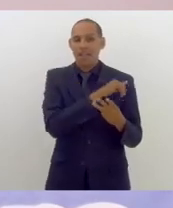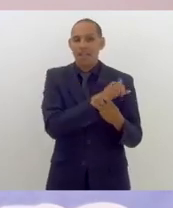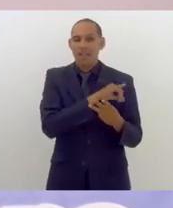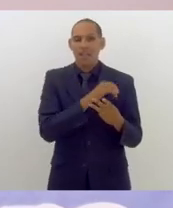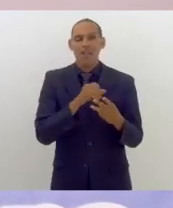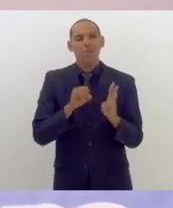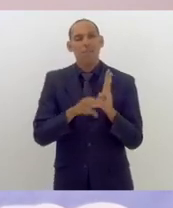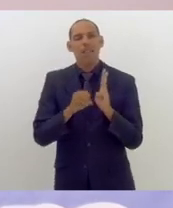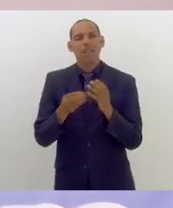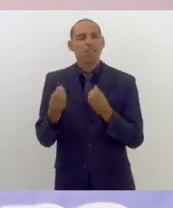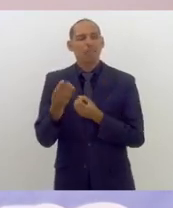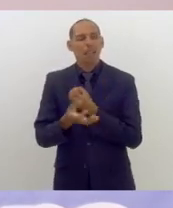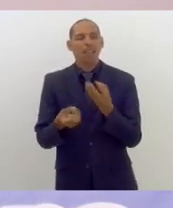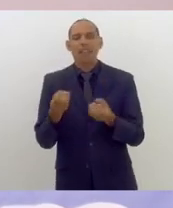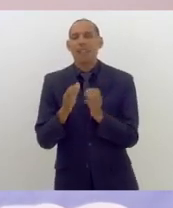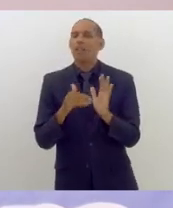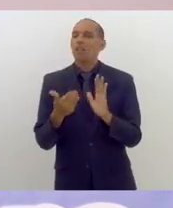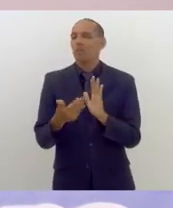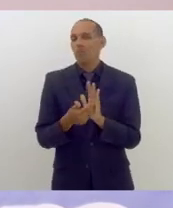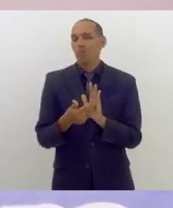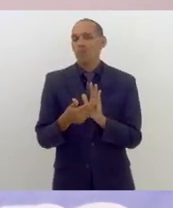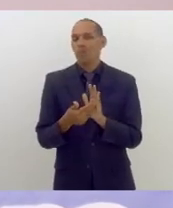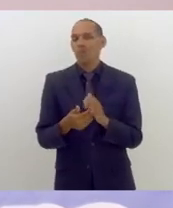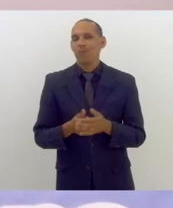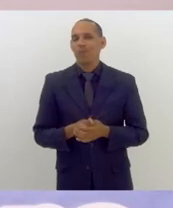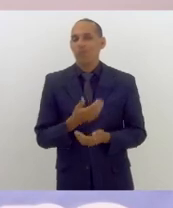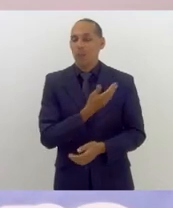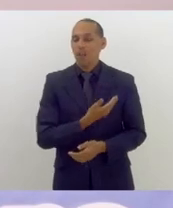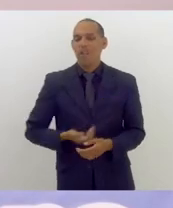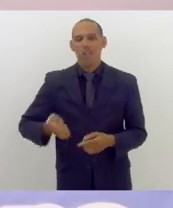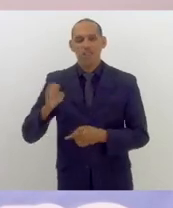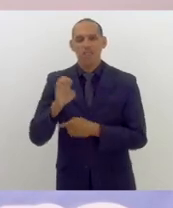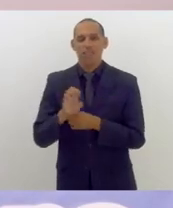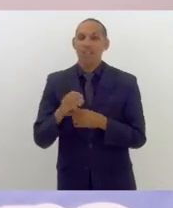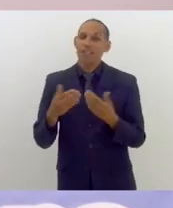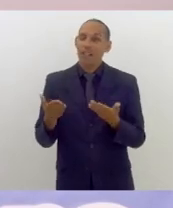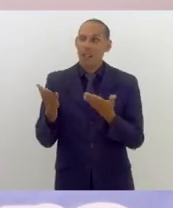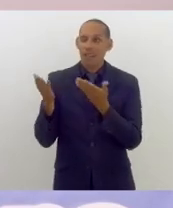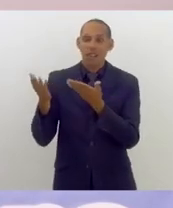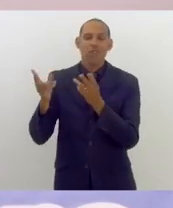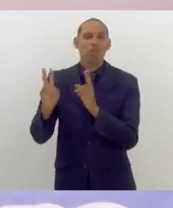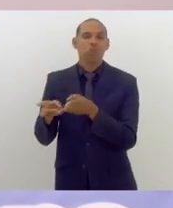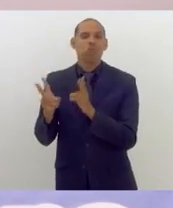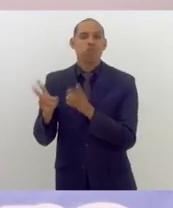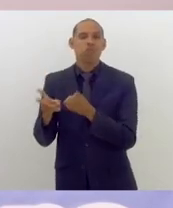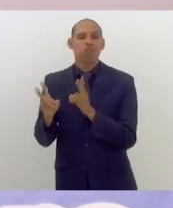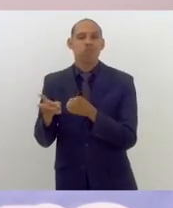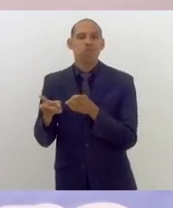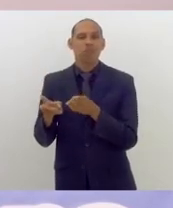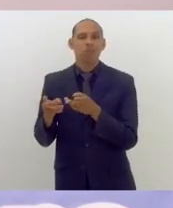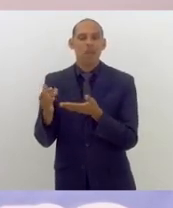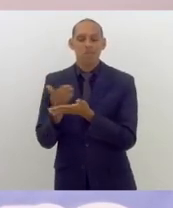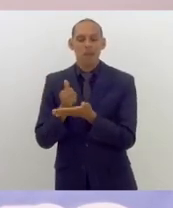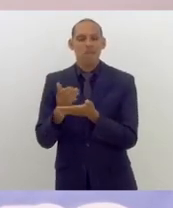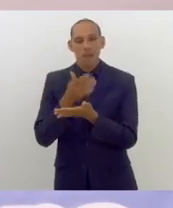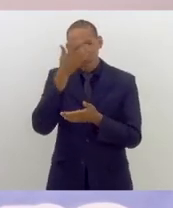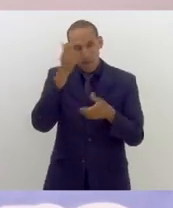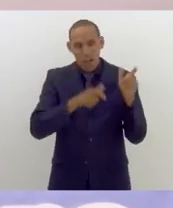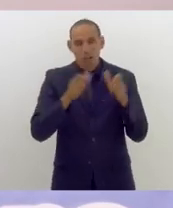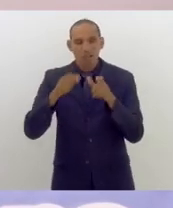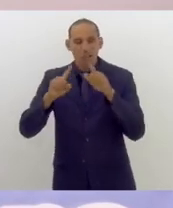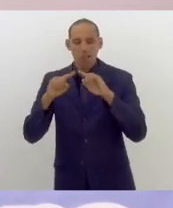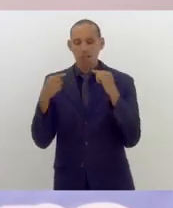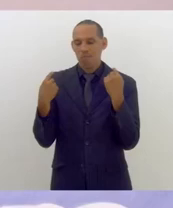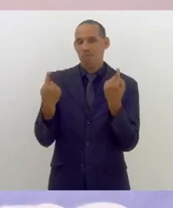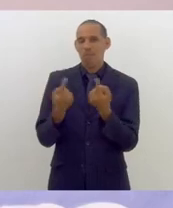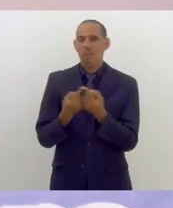os benefícios que foram dados pelo Governo do Estado por isso que a tia secreta tá lá fica copitando as pessoas que moram lá